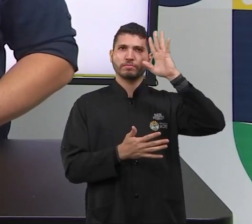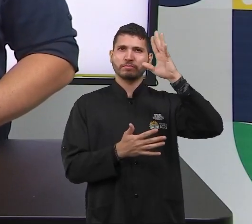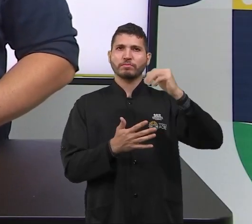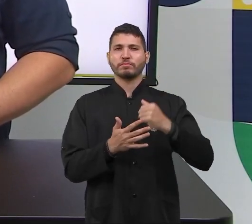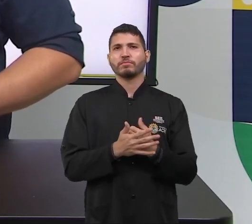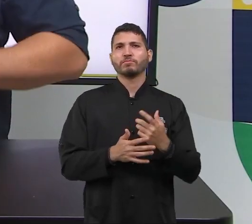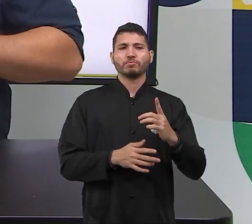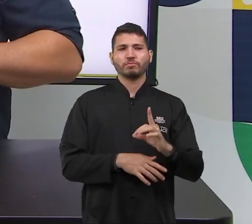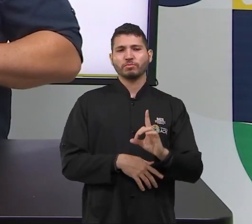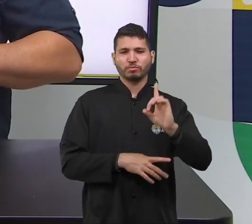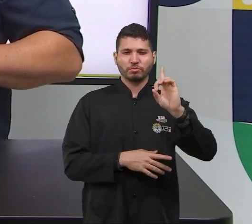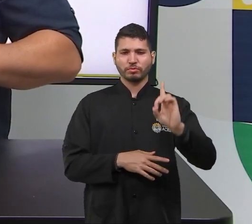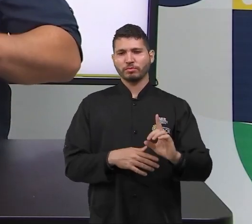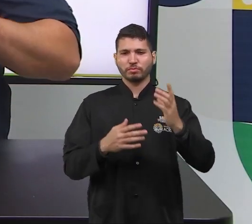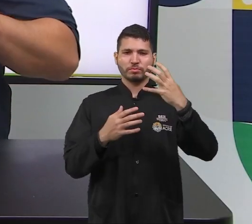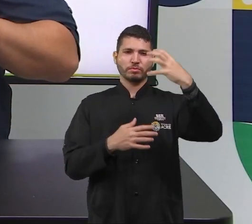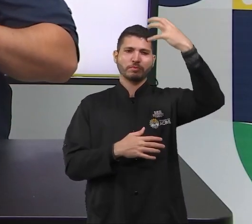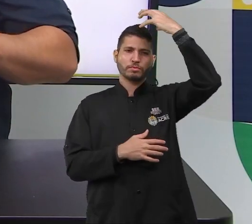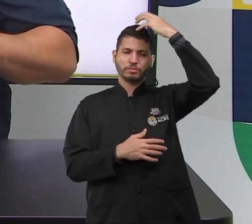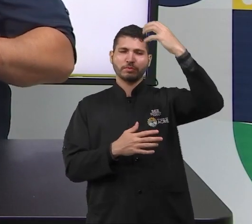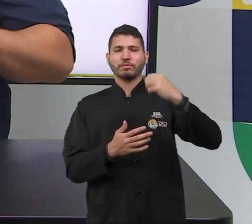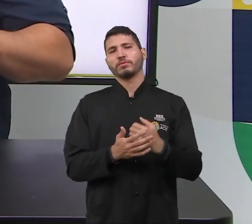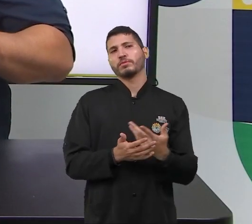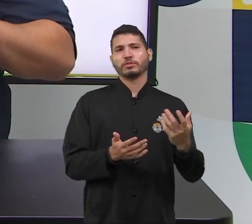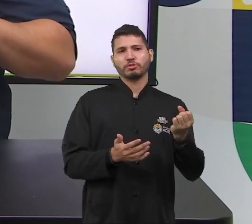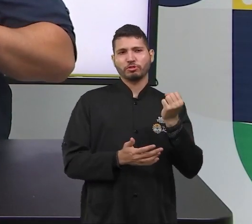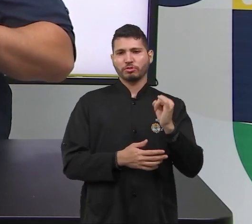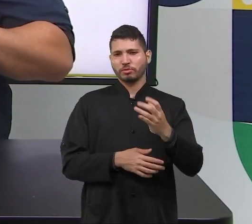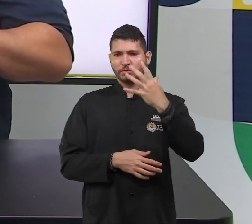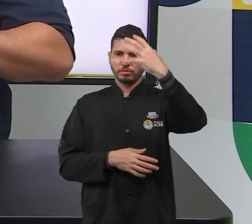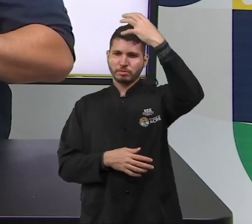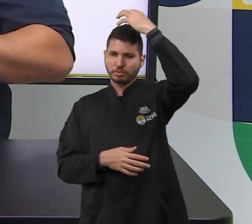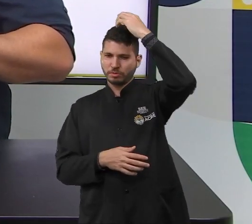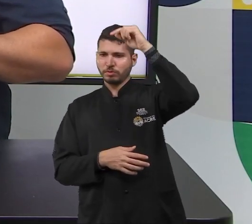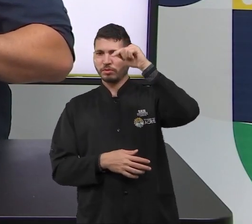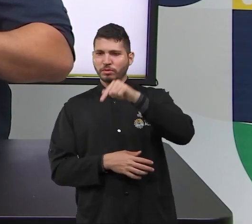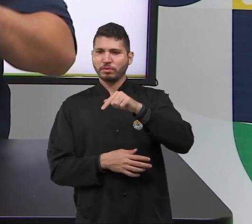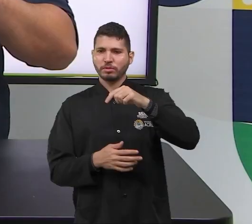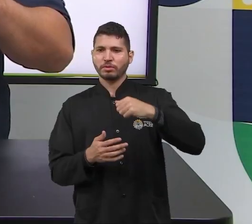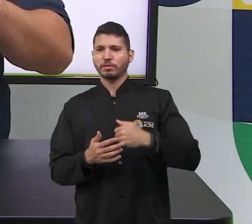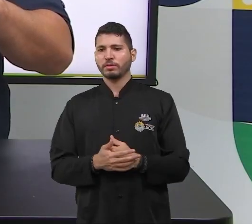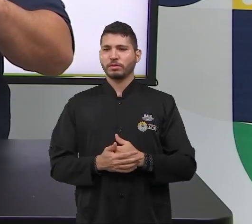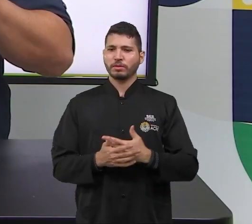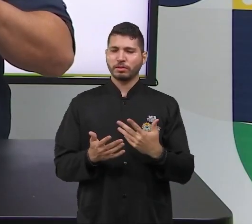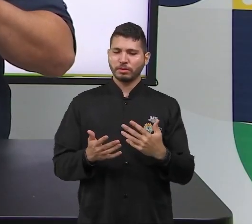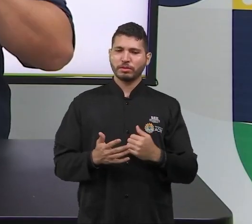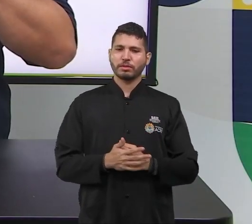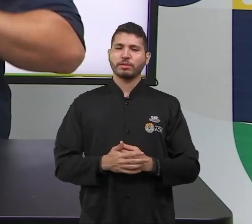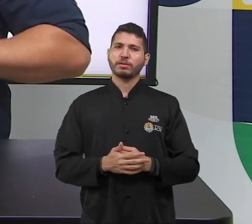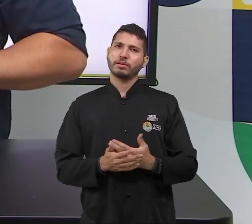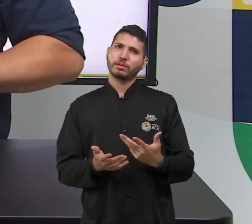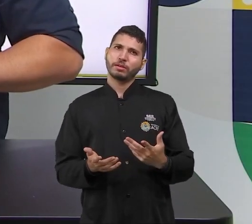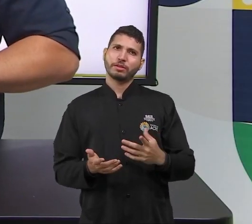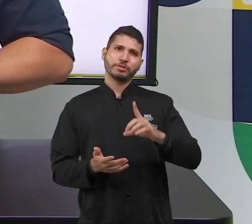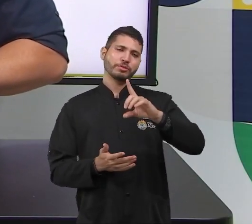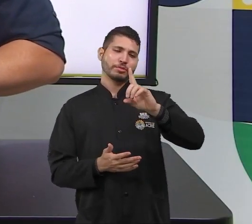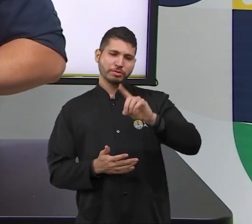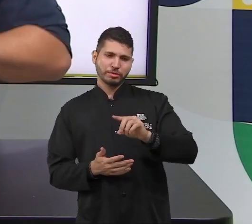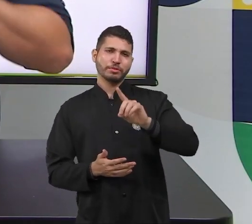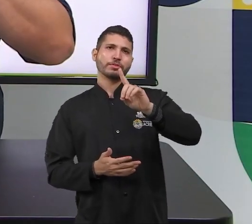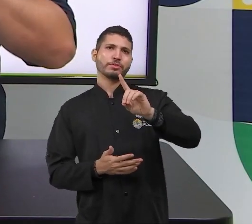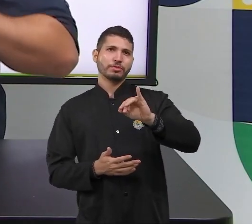reis. Se o rei está lá, é por vontade divina. Se opor ao rei é se opor a Deus. Isso, inclusive, é tema de uma próxima aula,